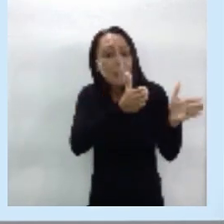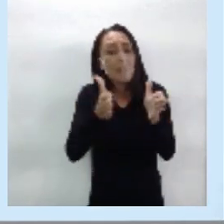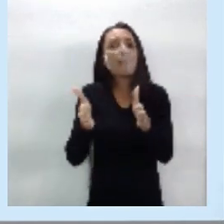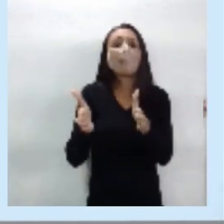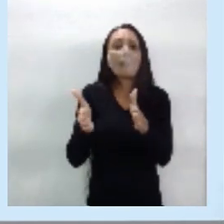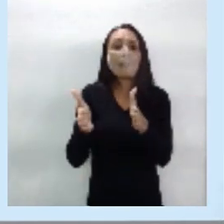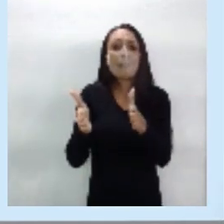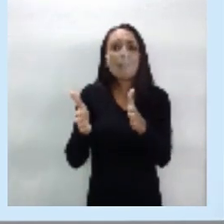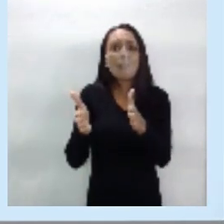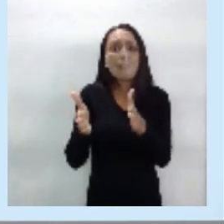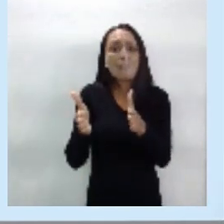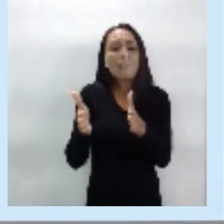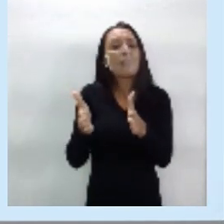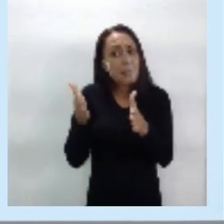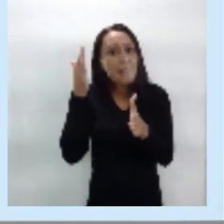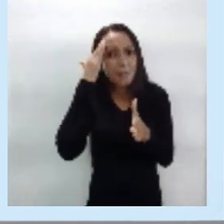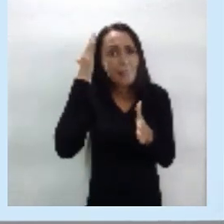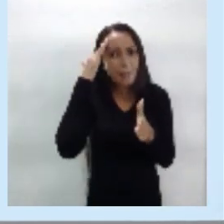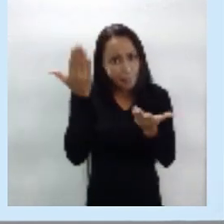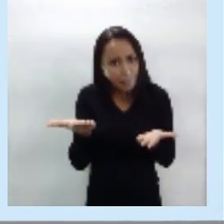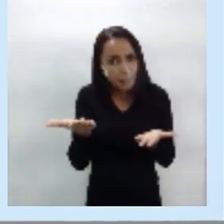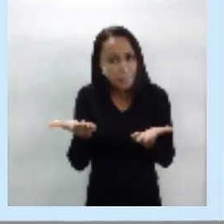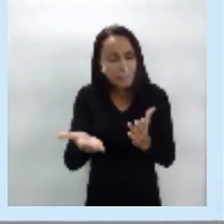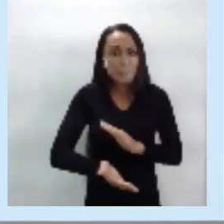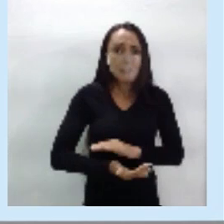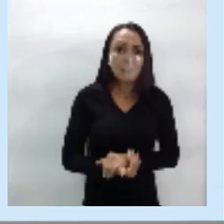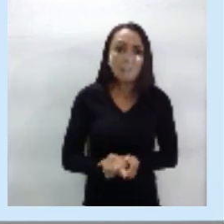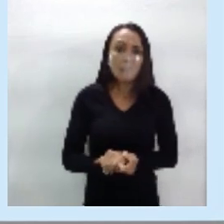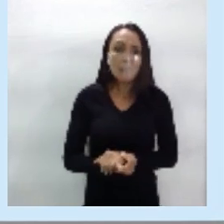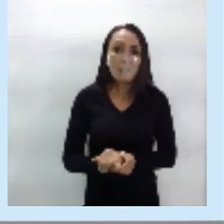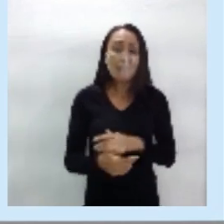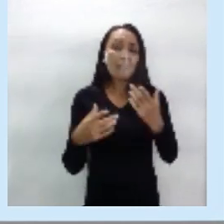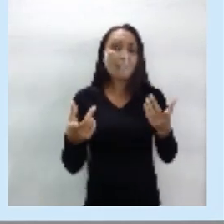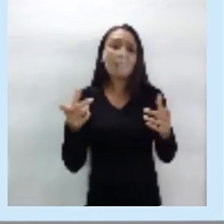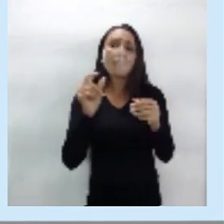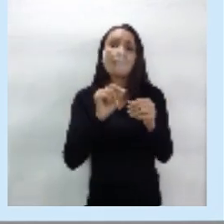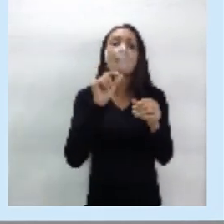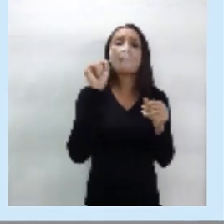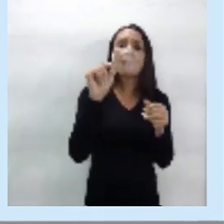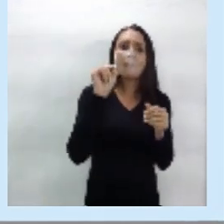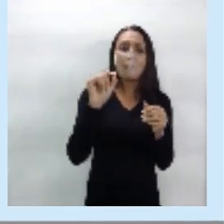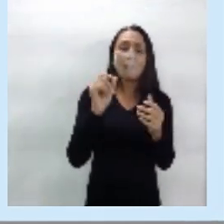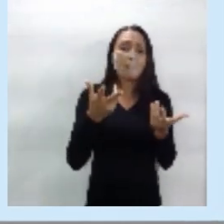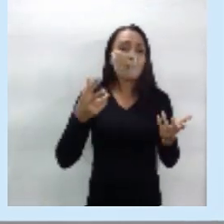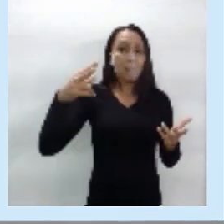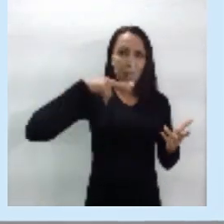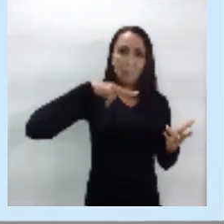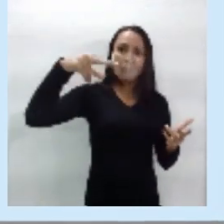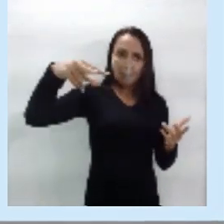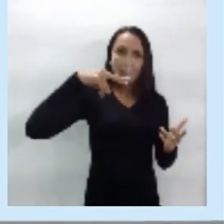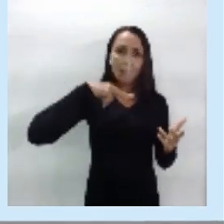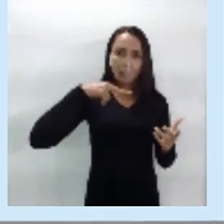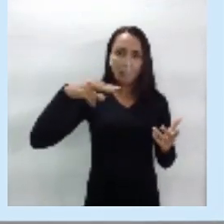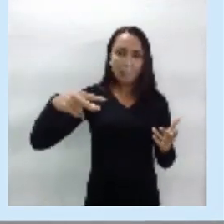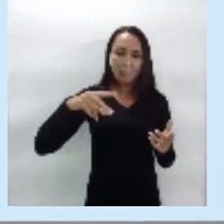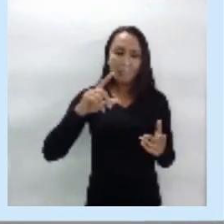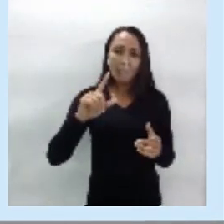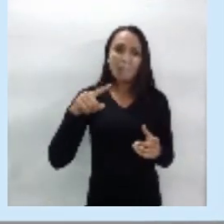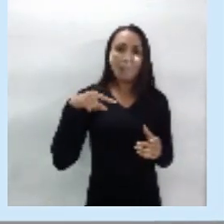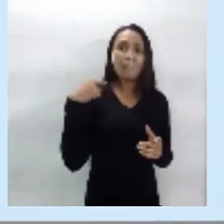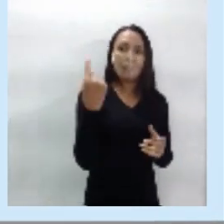período. Tá claro? Ficou claro? Então o que é que eles faziam? Por exemplo, Portugal, que foi o